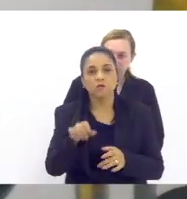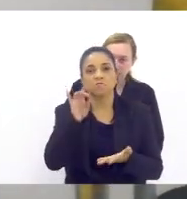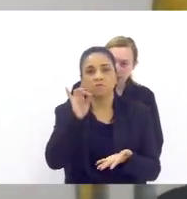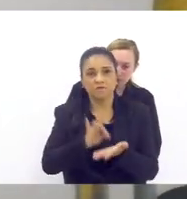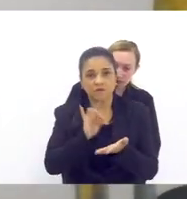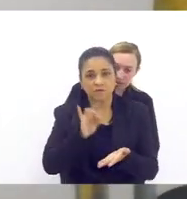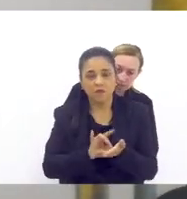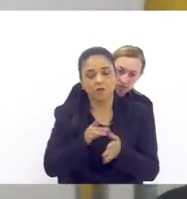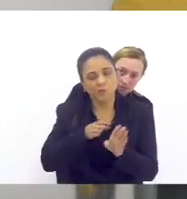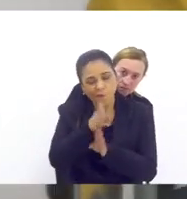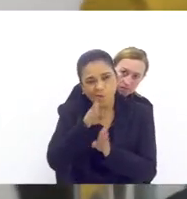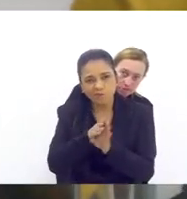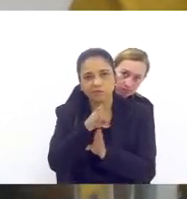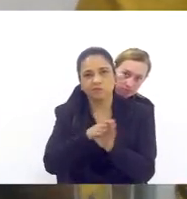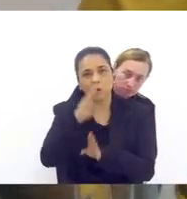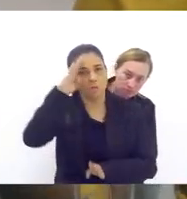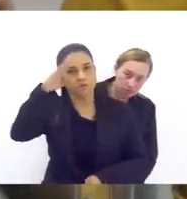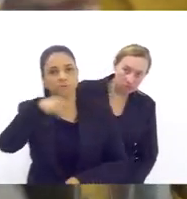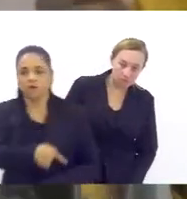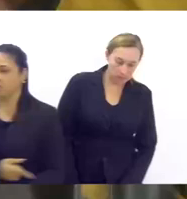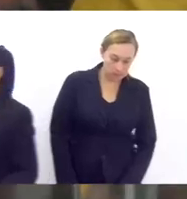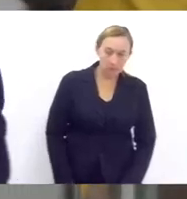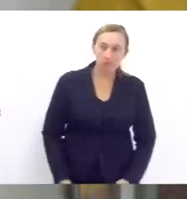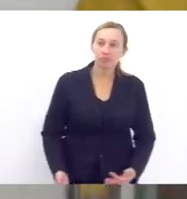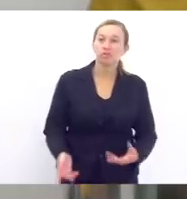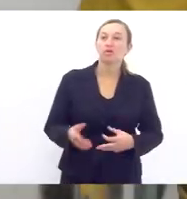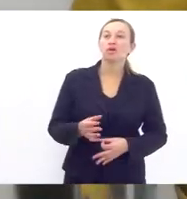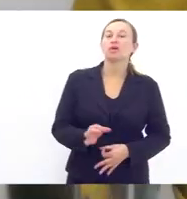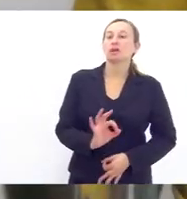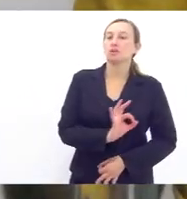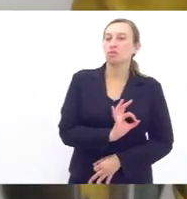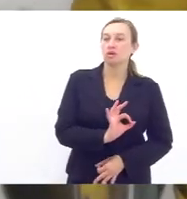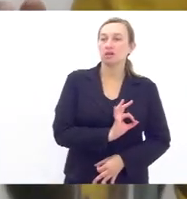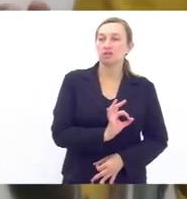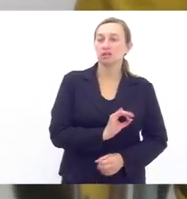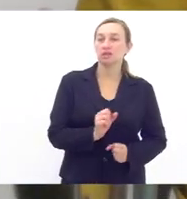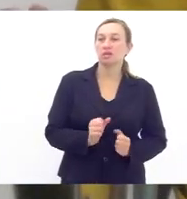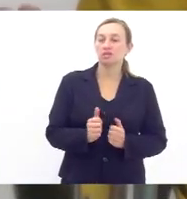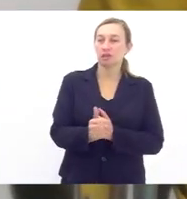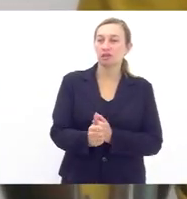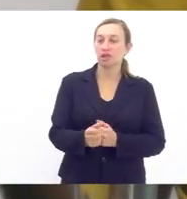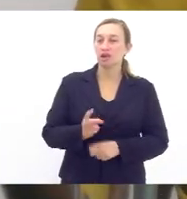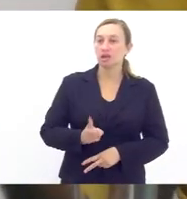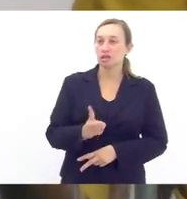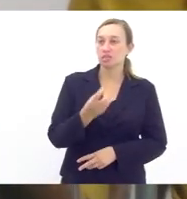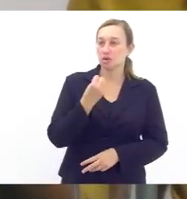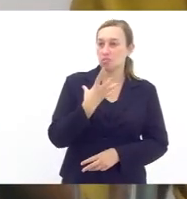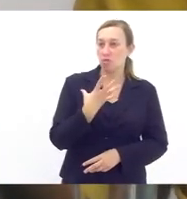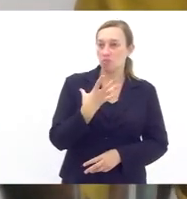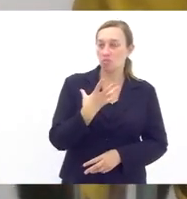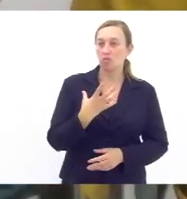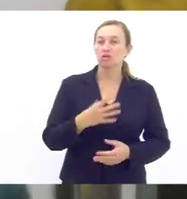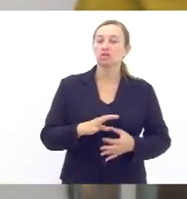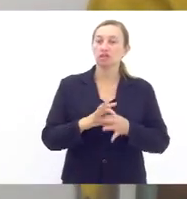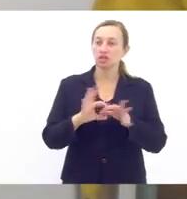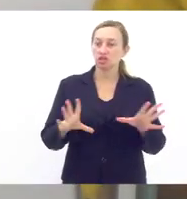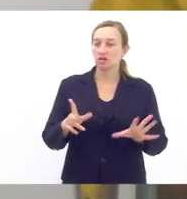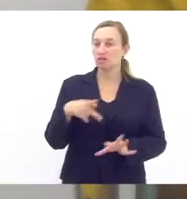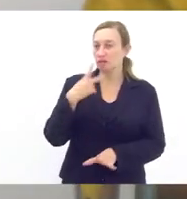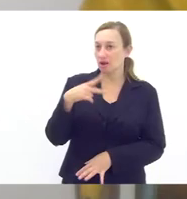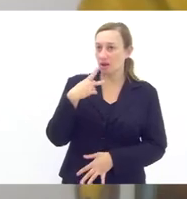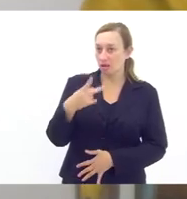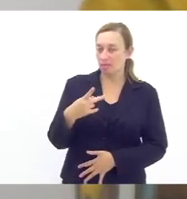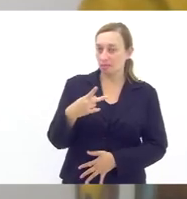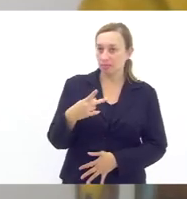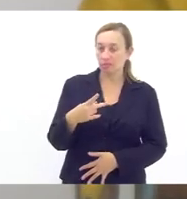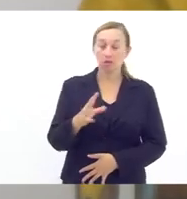essas orientações e a polícia fica na ponta disso e é sempre bom a gente dá a palavra para o